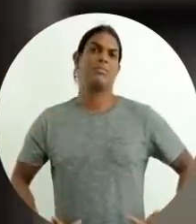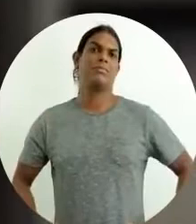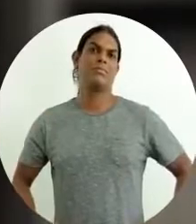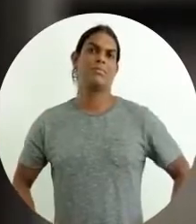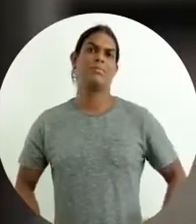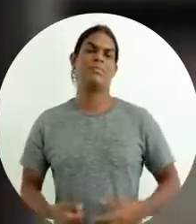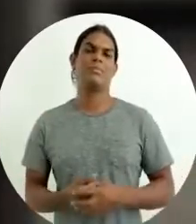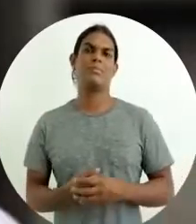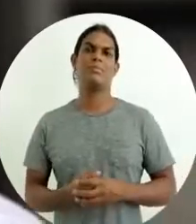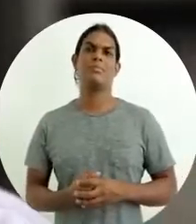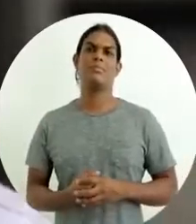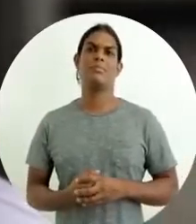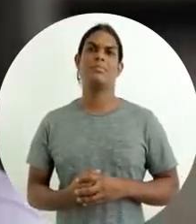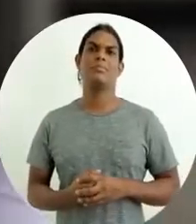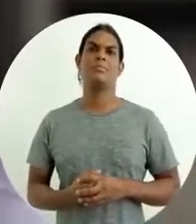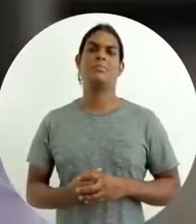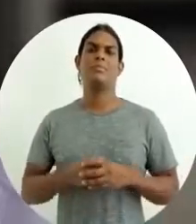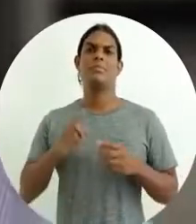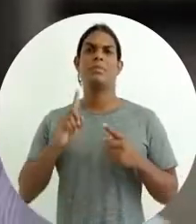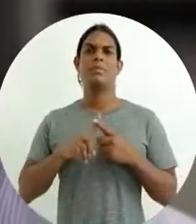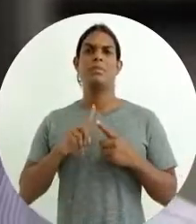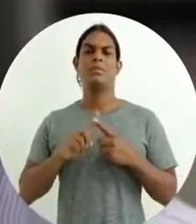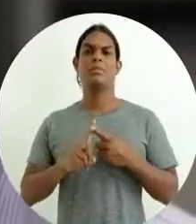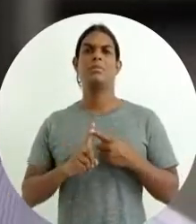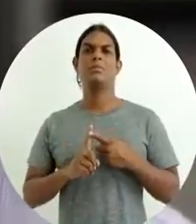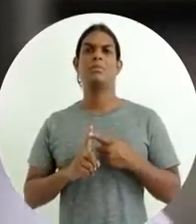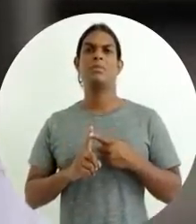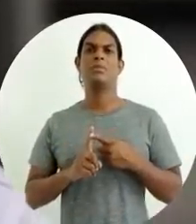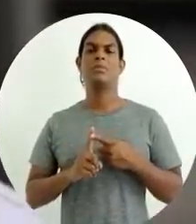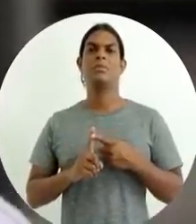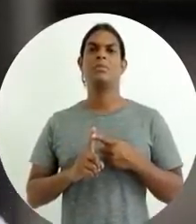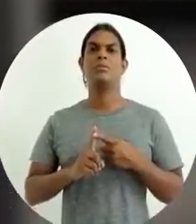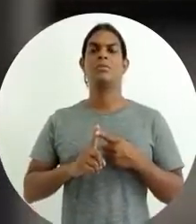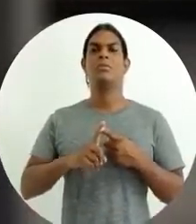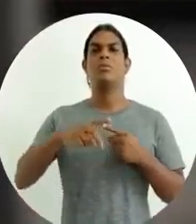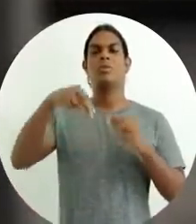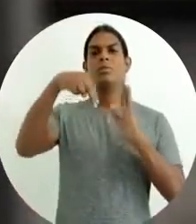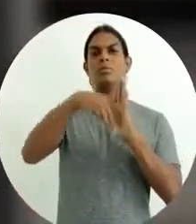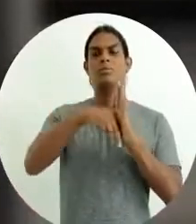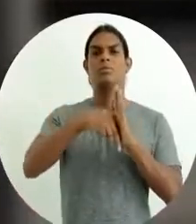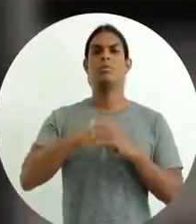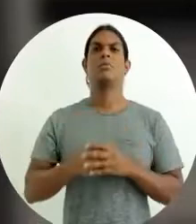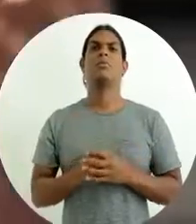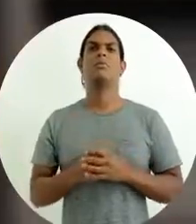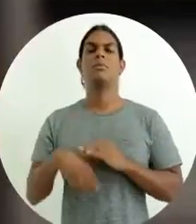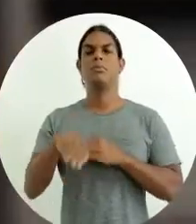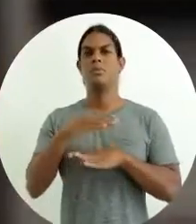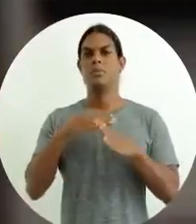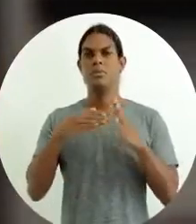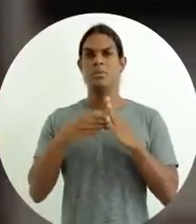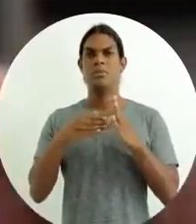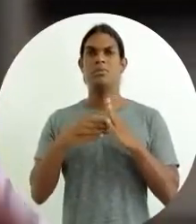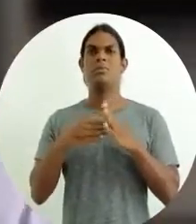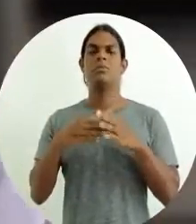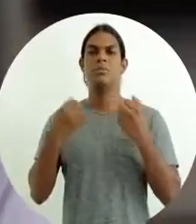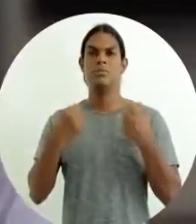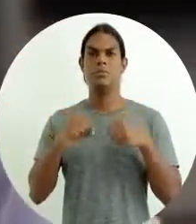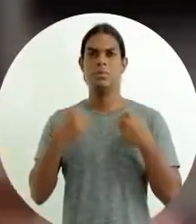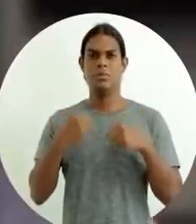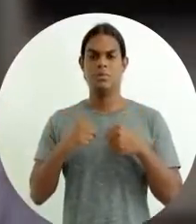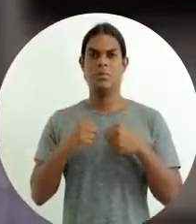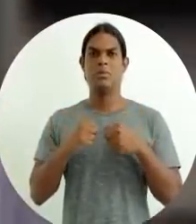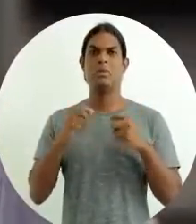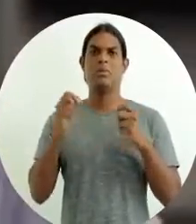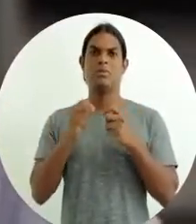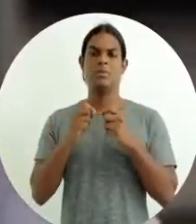da organização. Nós vamos também nos deparar com as normas, que é justamente tudo aquilo que